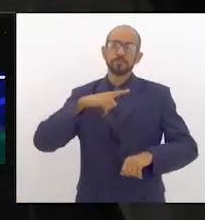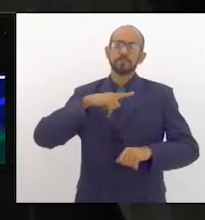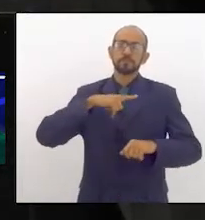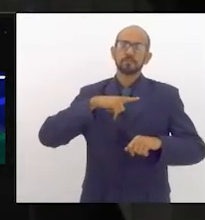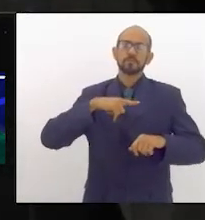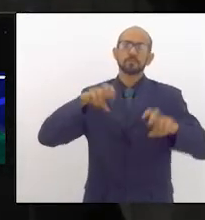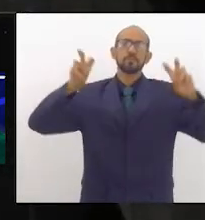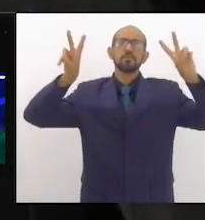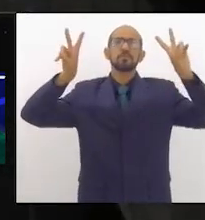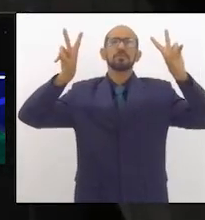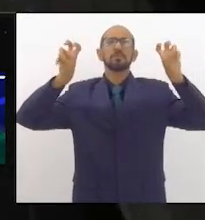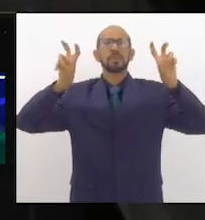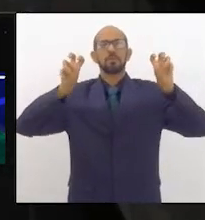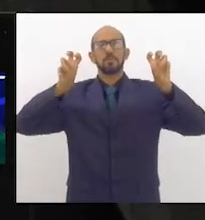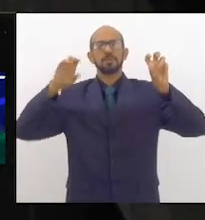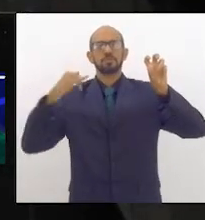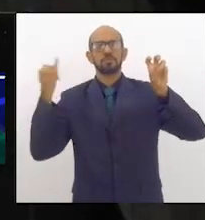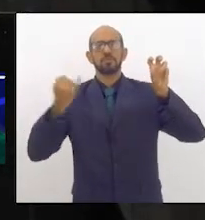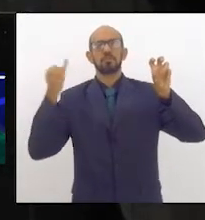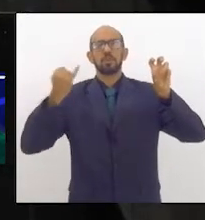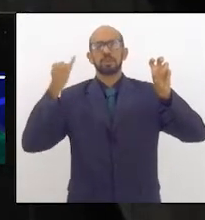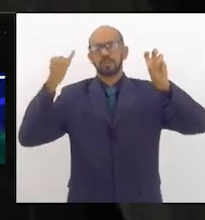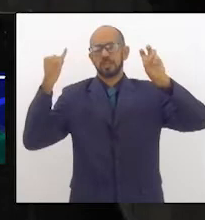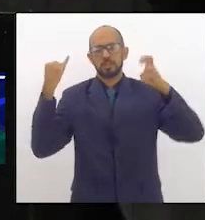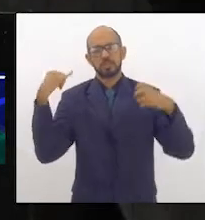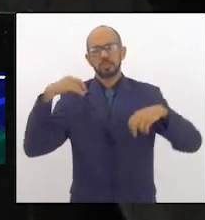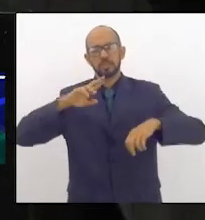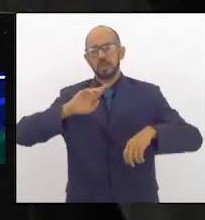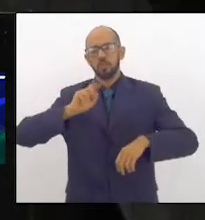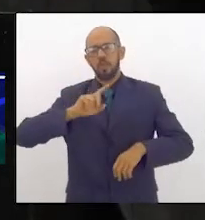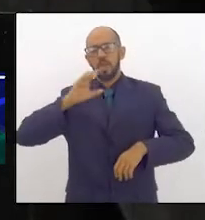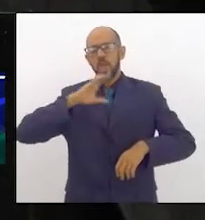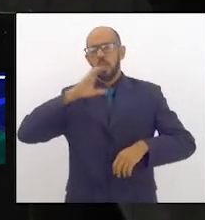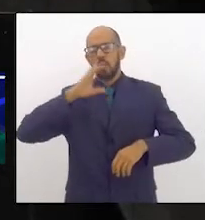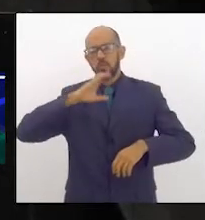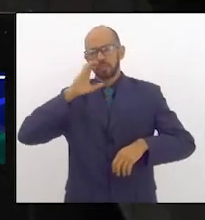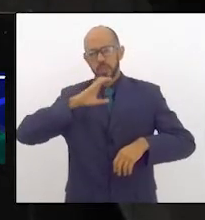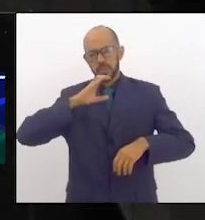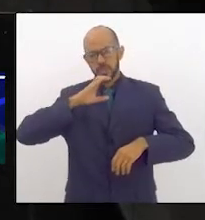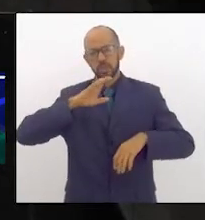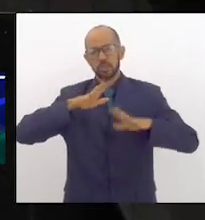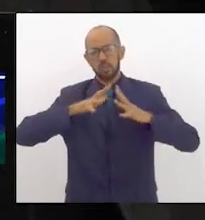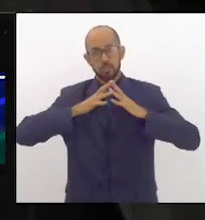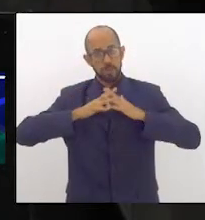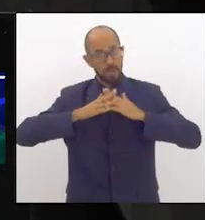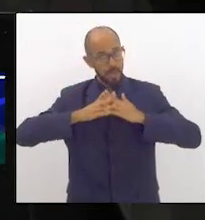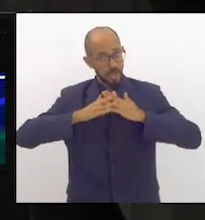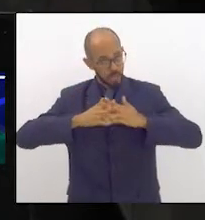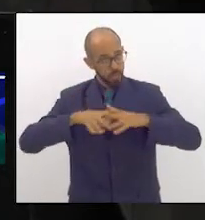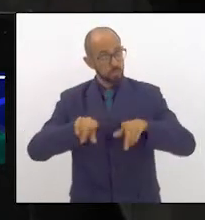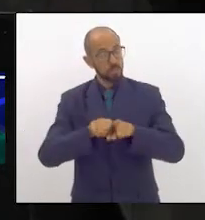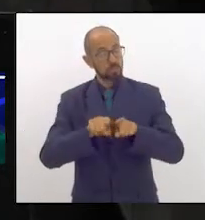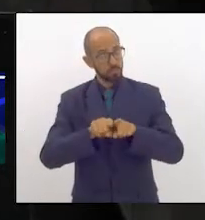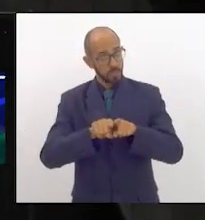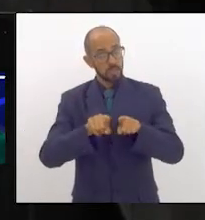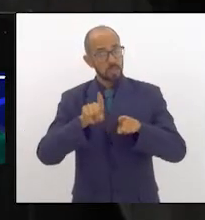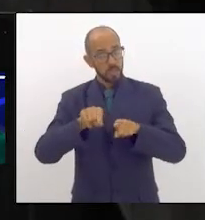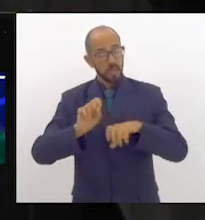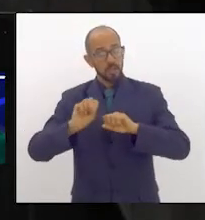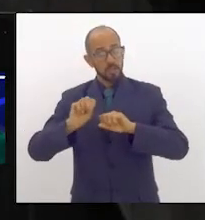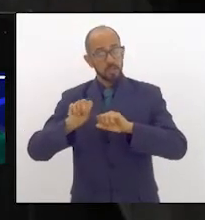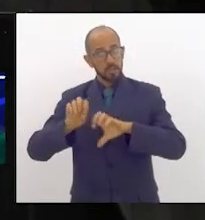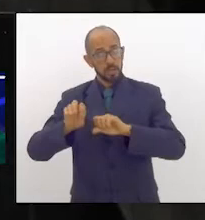muito centrais que não são é de urgência urgentíssima são muito complexos o meu caso da Educação